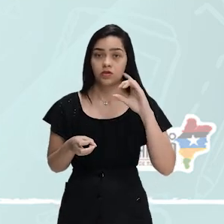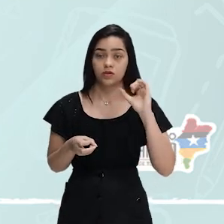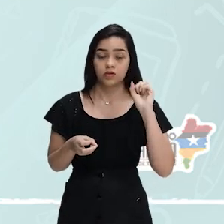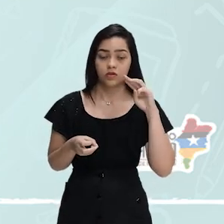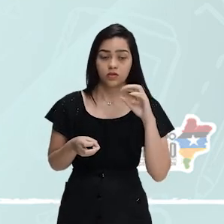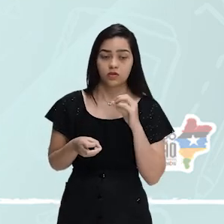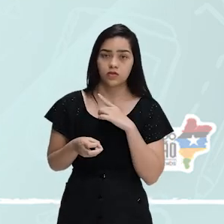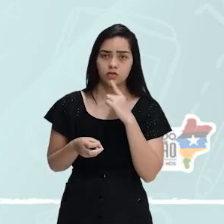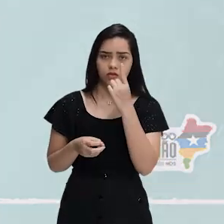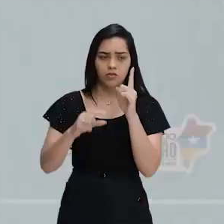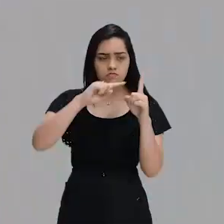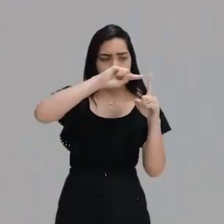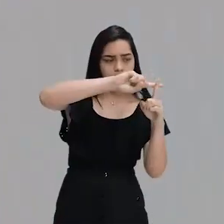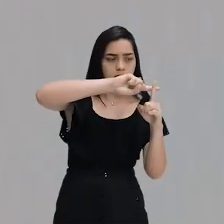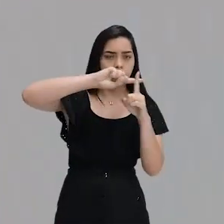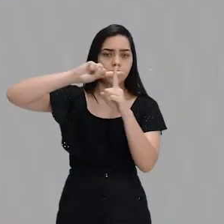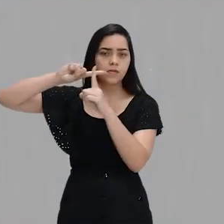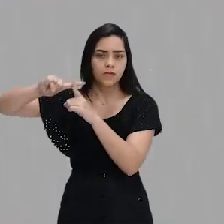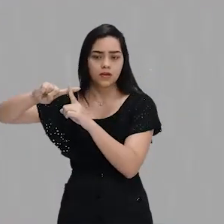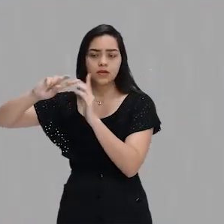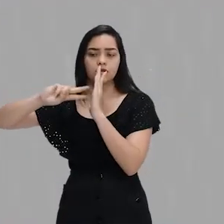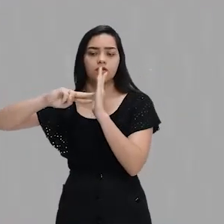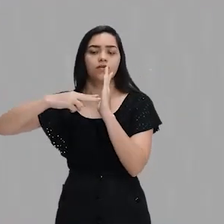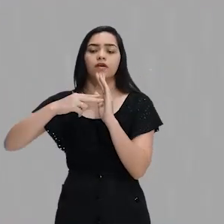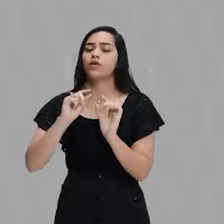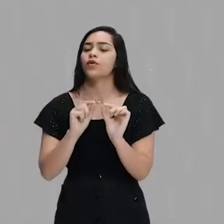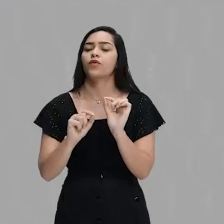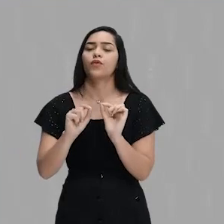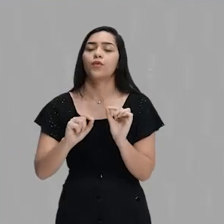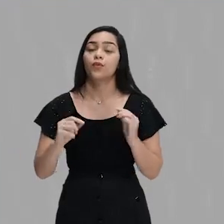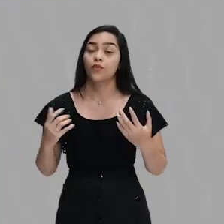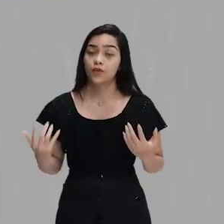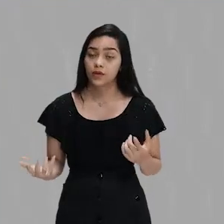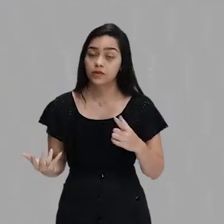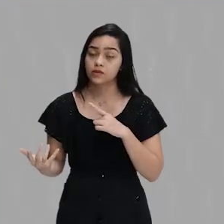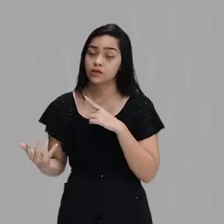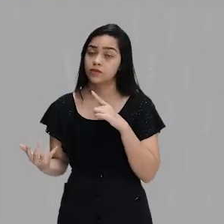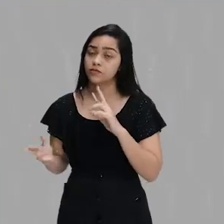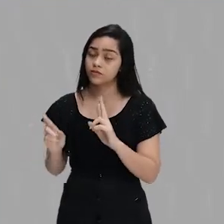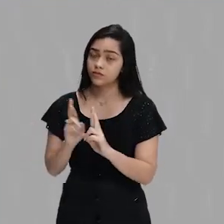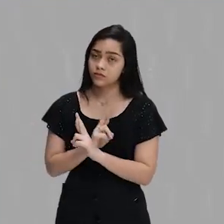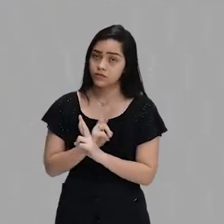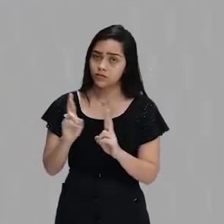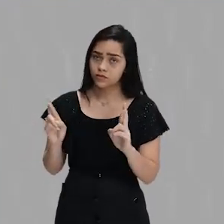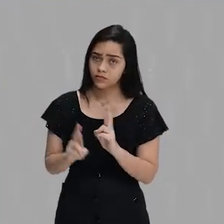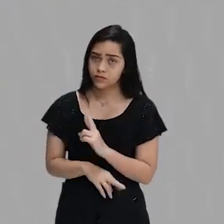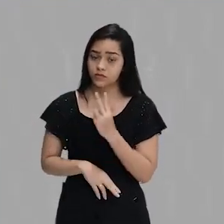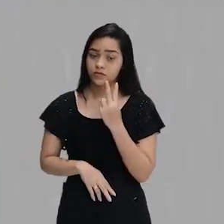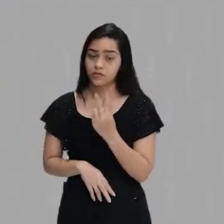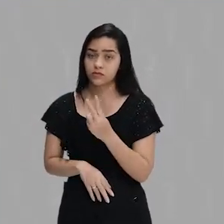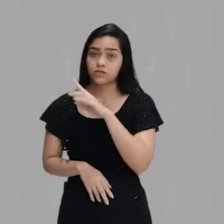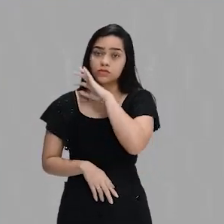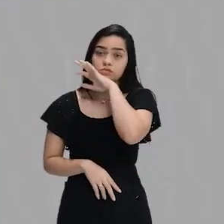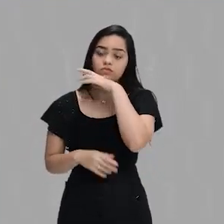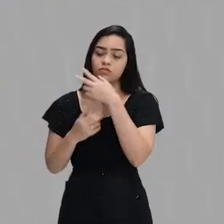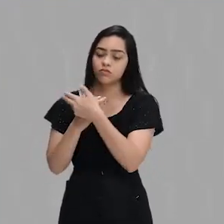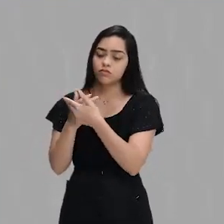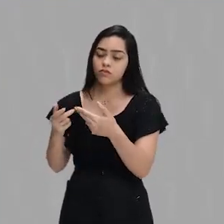sinaizinhos de mais. Esses dois sinaizinhos de mais quer dizer que nessa relação, dois indivíduos eles